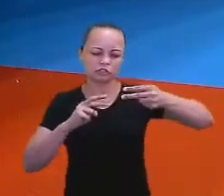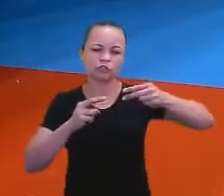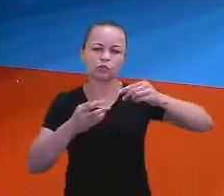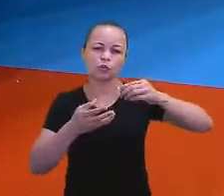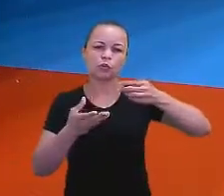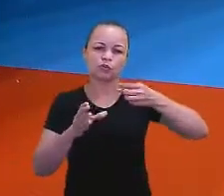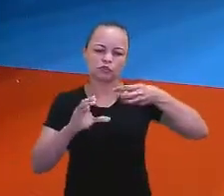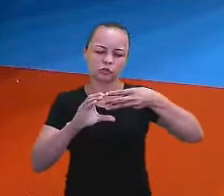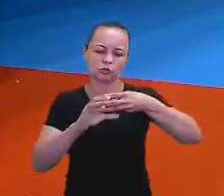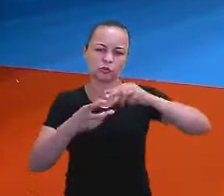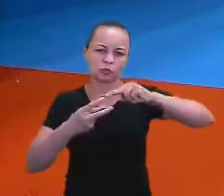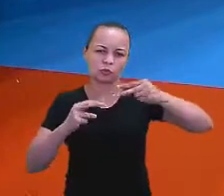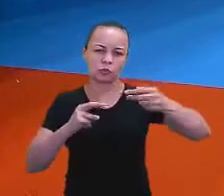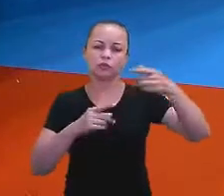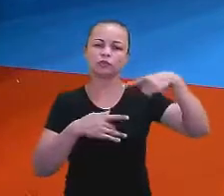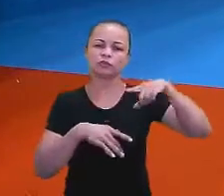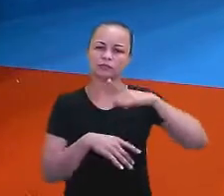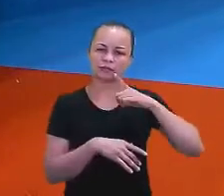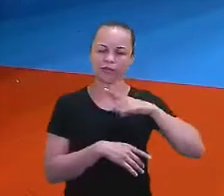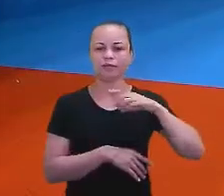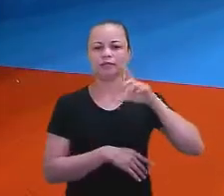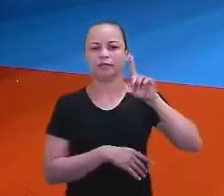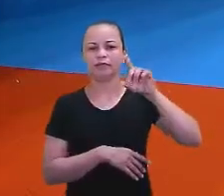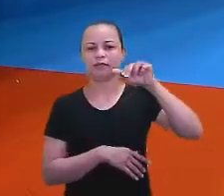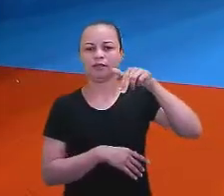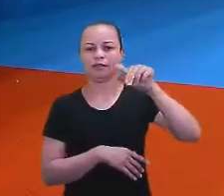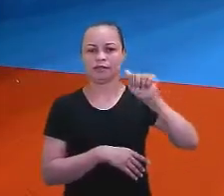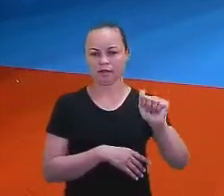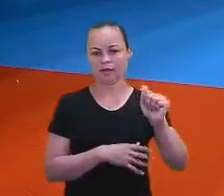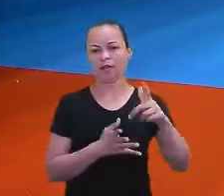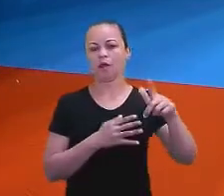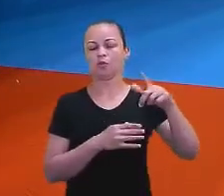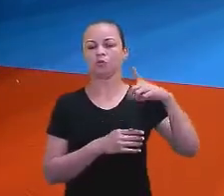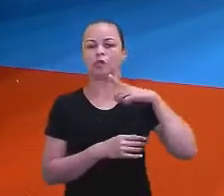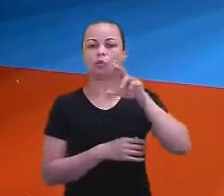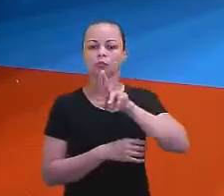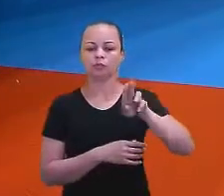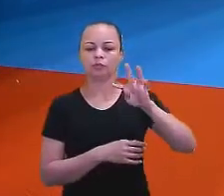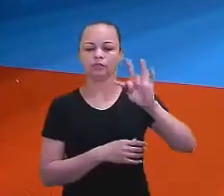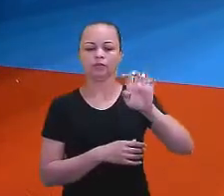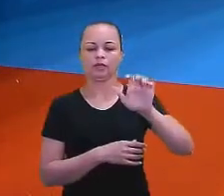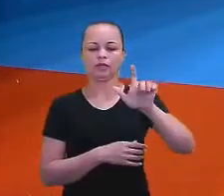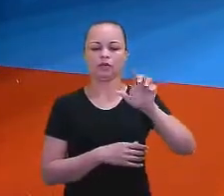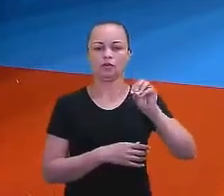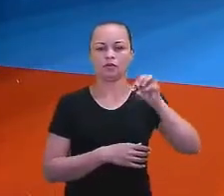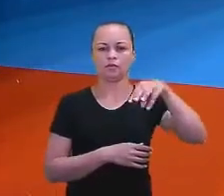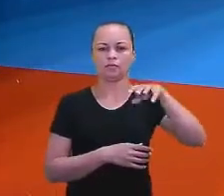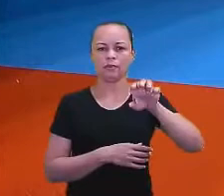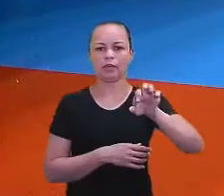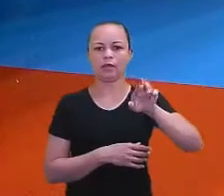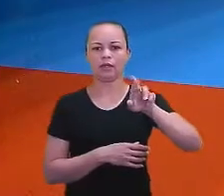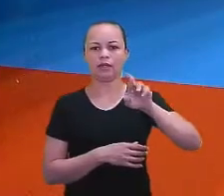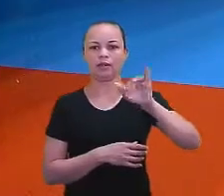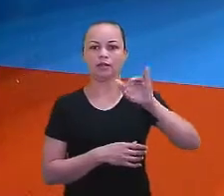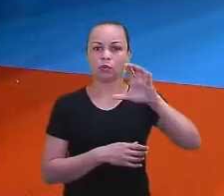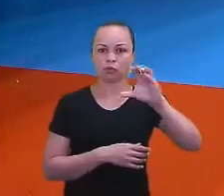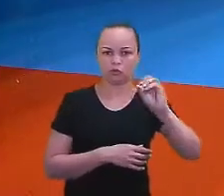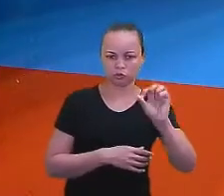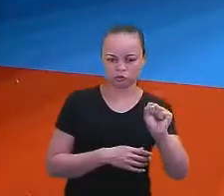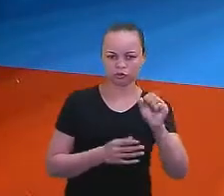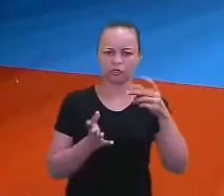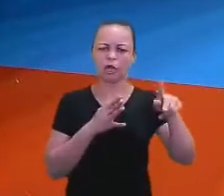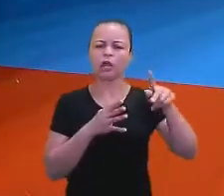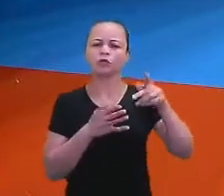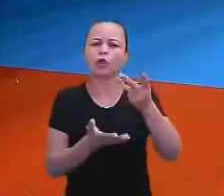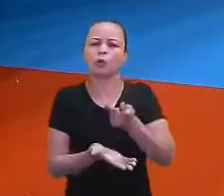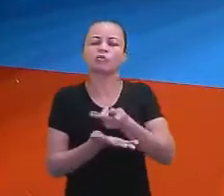regiões onde tem DNA, que esse DNA é chamado de telomérico. Quando está acontecendo essa diminuição, está acontecendo um